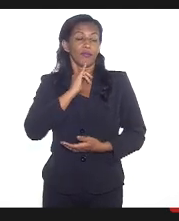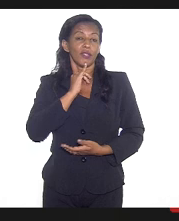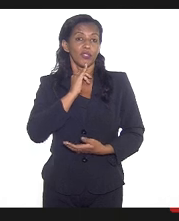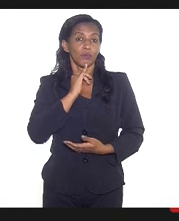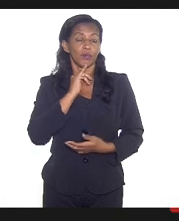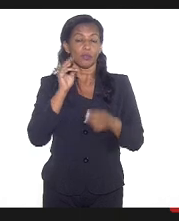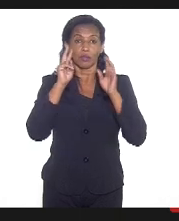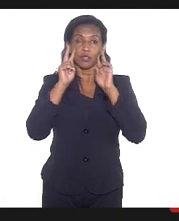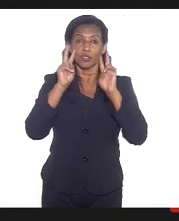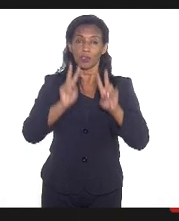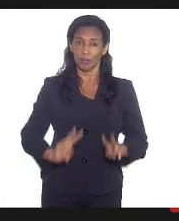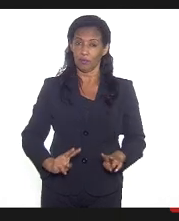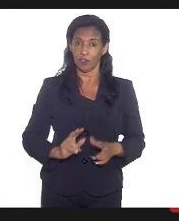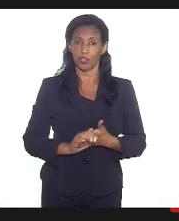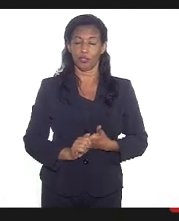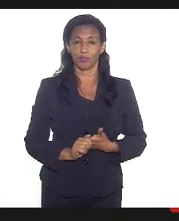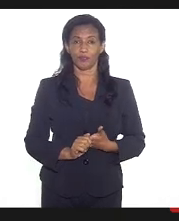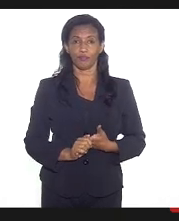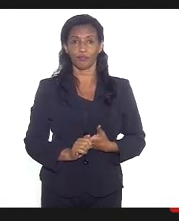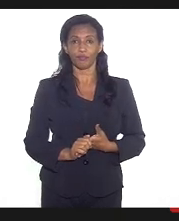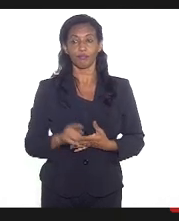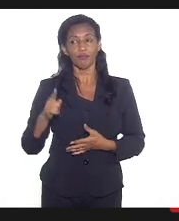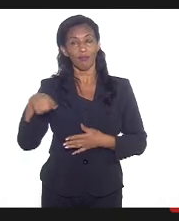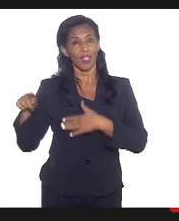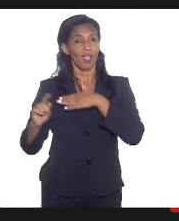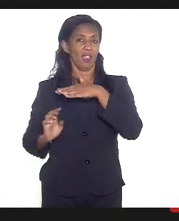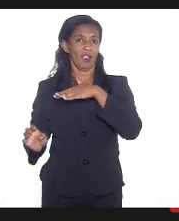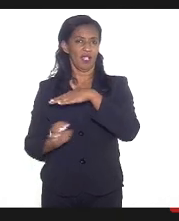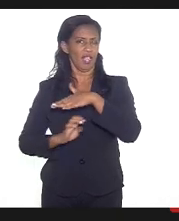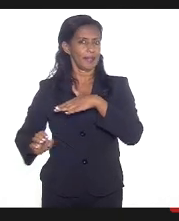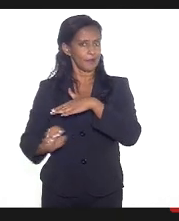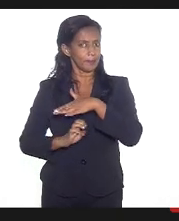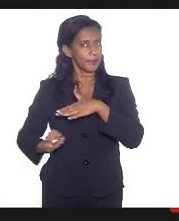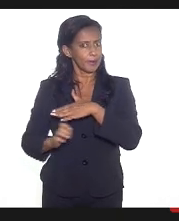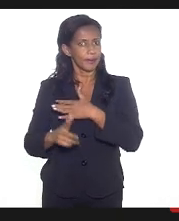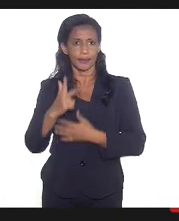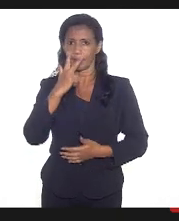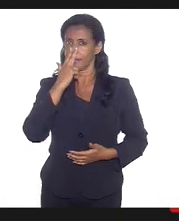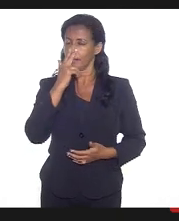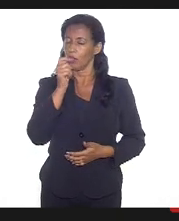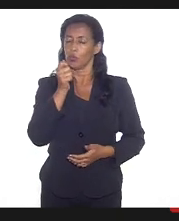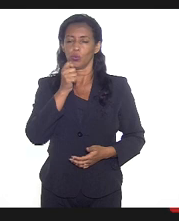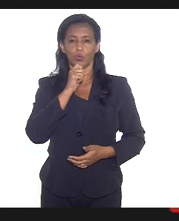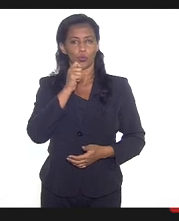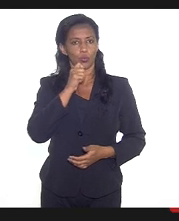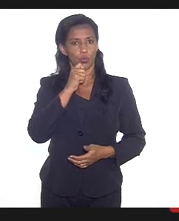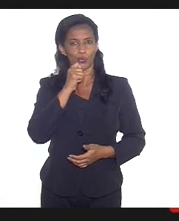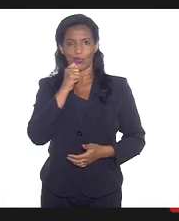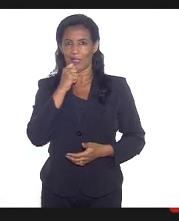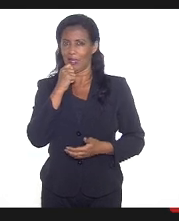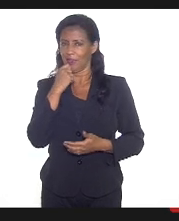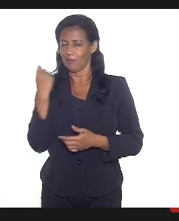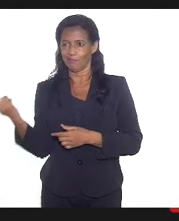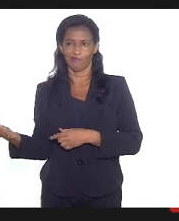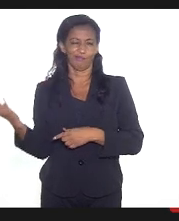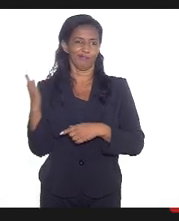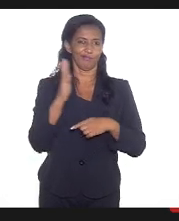nós temos visto é que as empresas aparentemente não têm prestigiado, vamos dizer